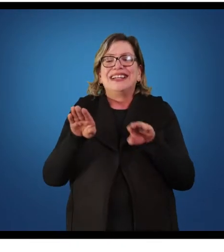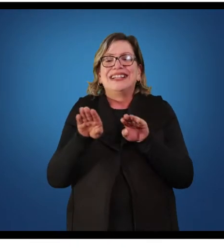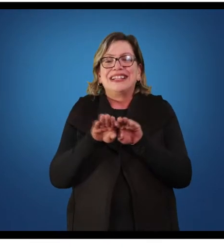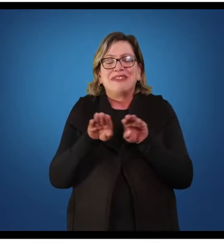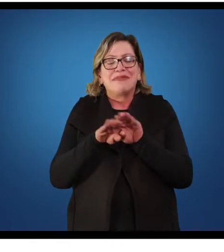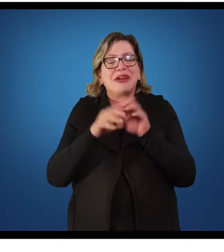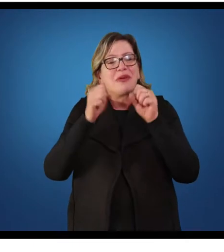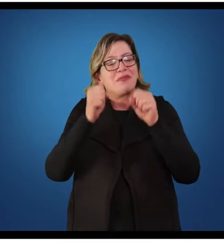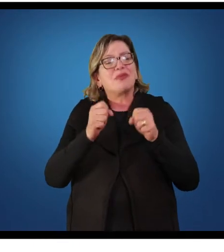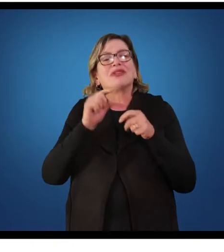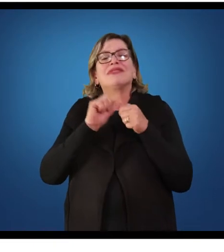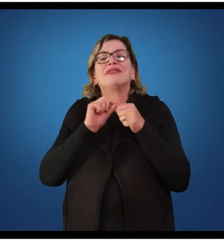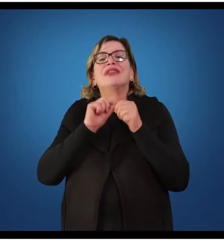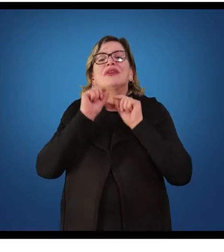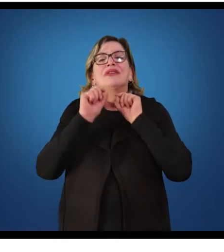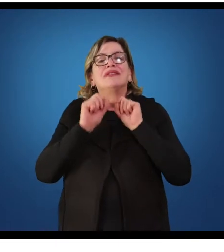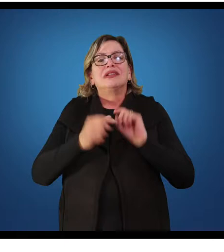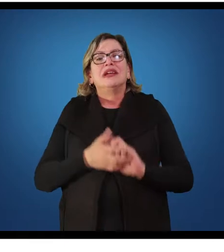o que mais,